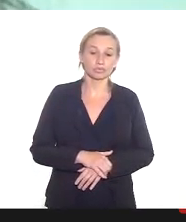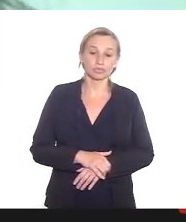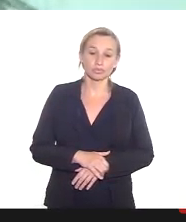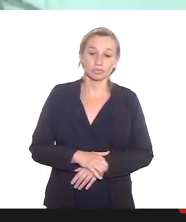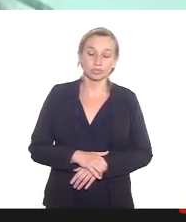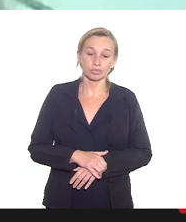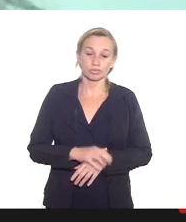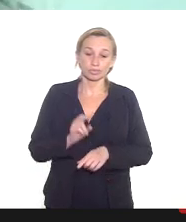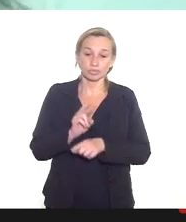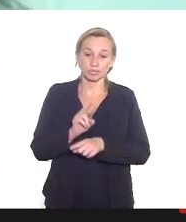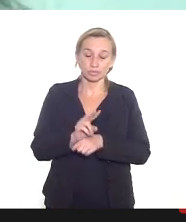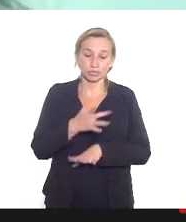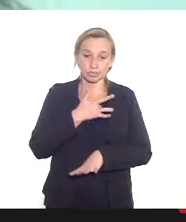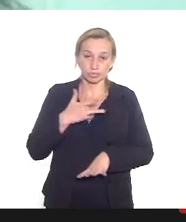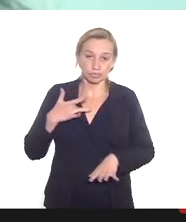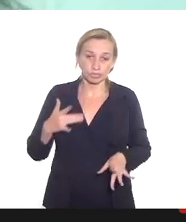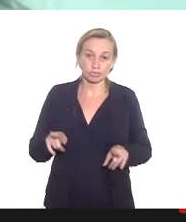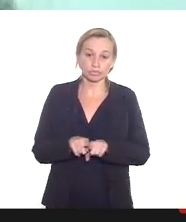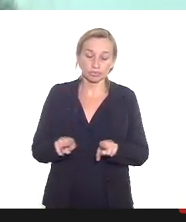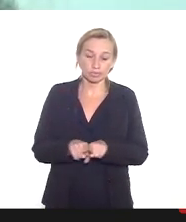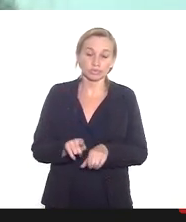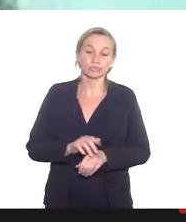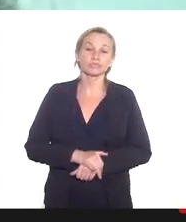superintendência de vigilância em saúde